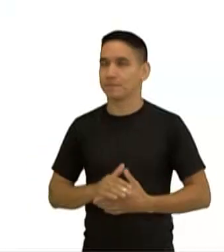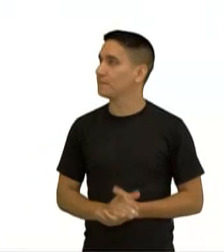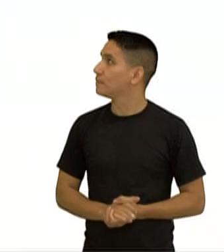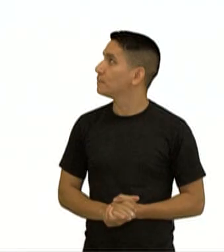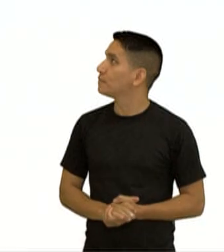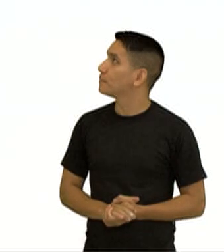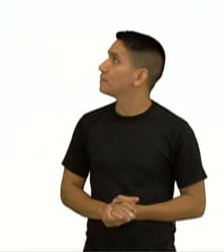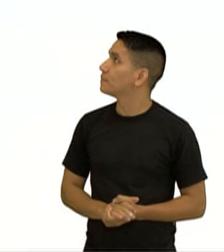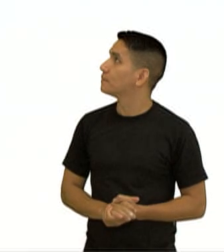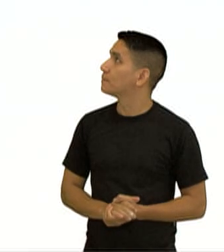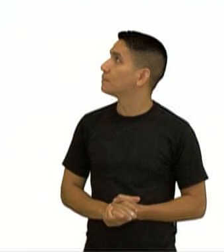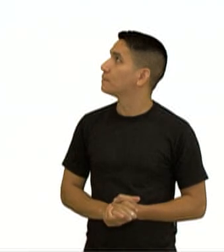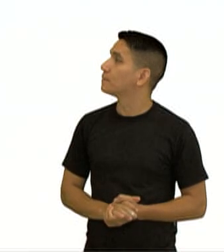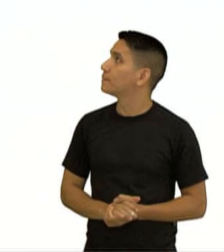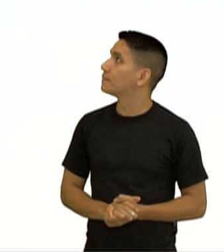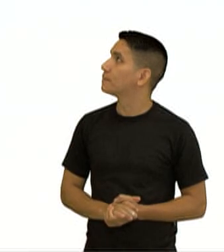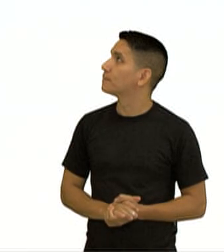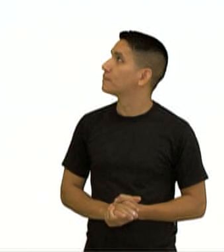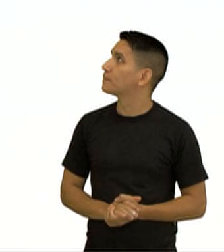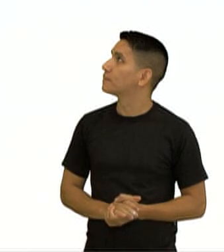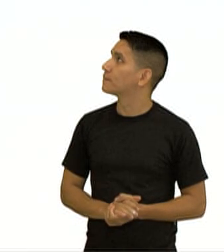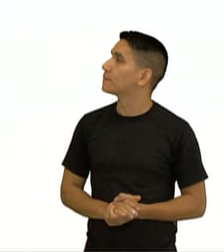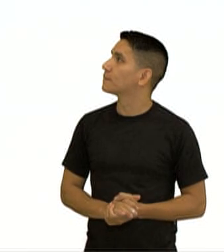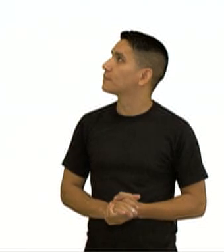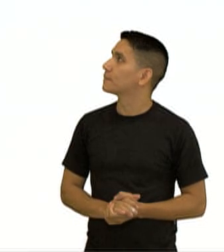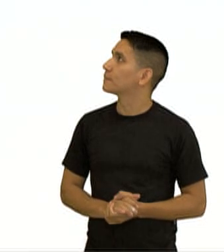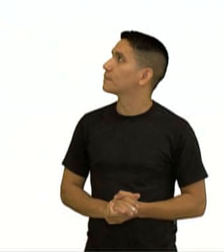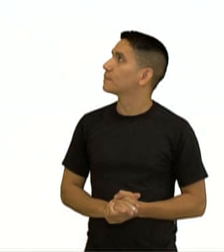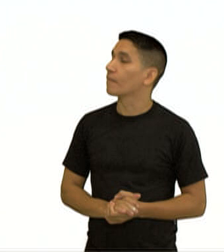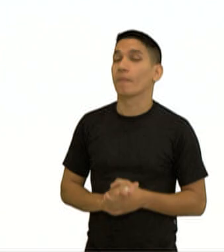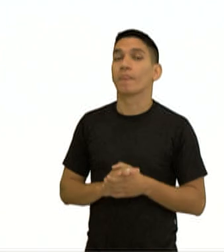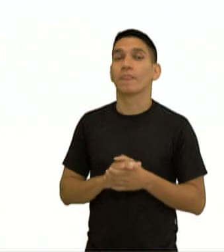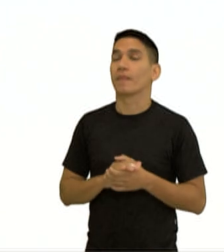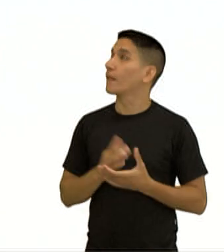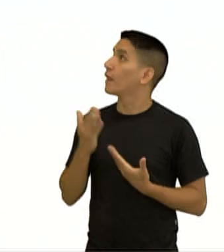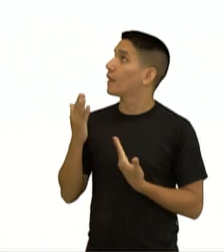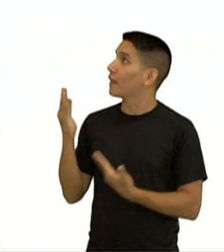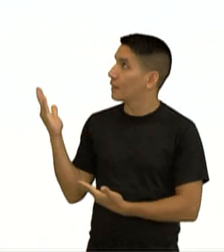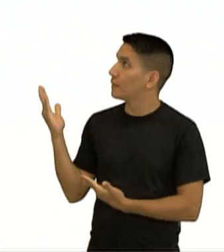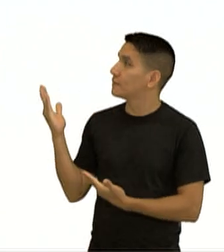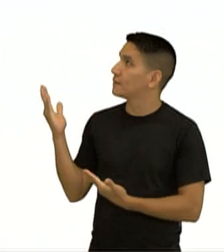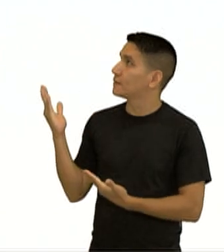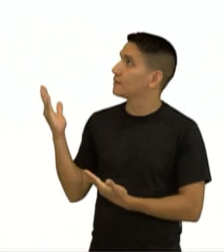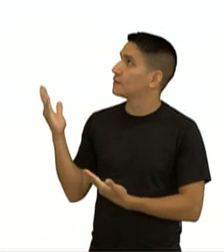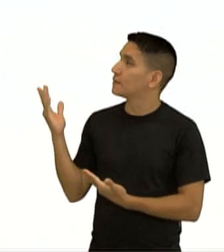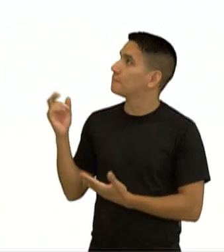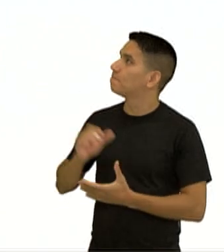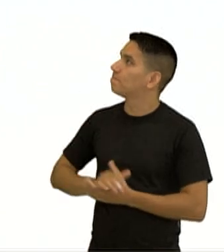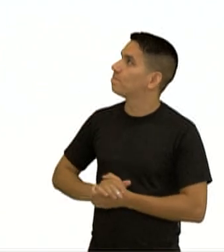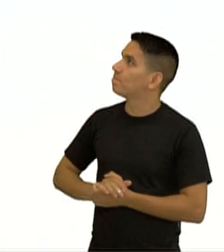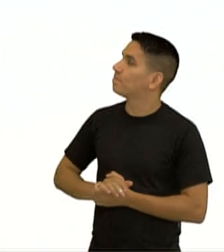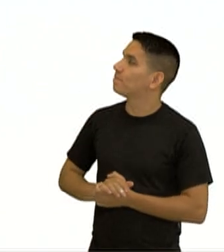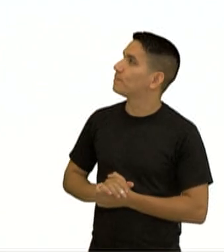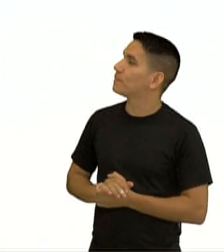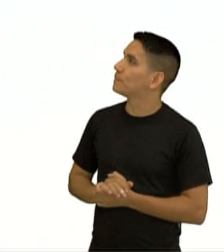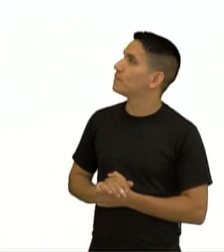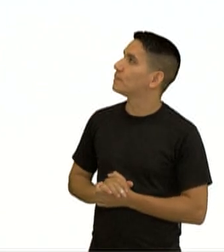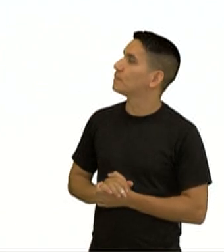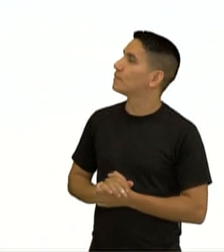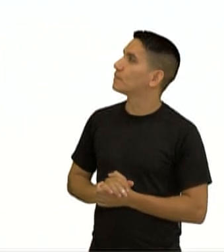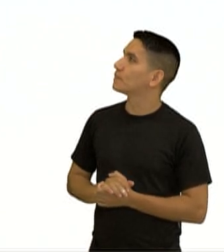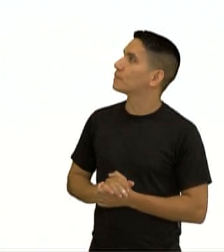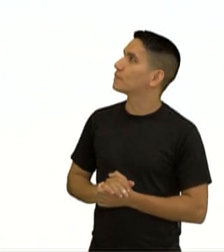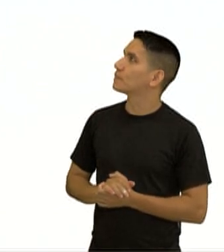nosso quiz, check the correct answer or alternative. In the sentence, please don't make so much noise.